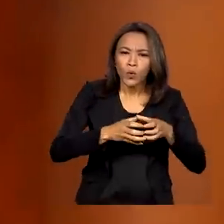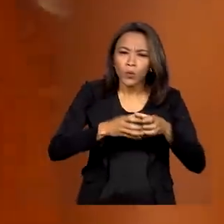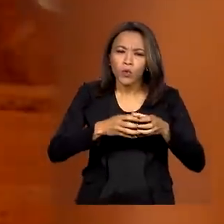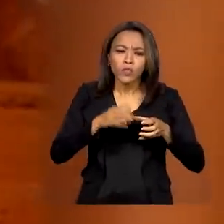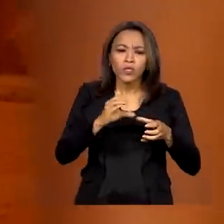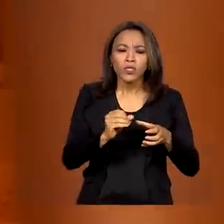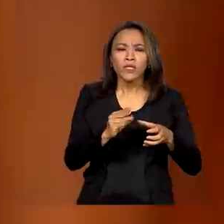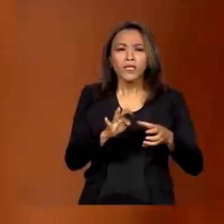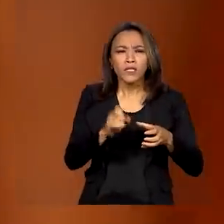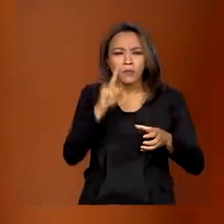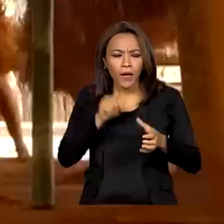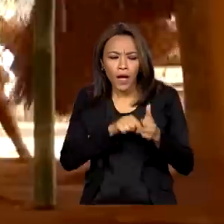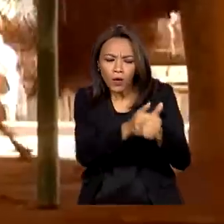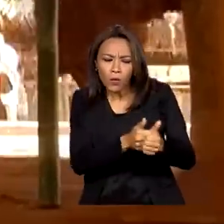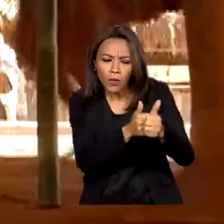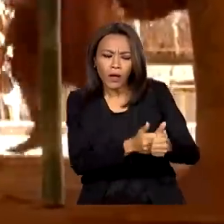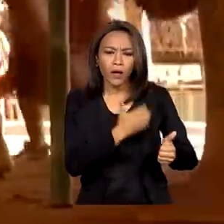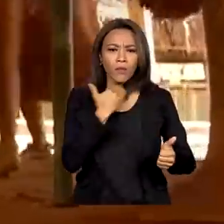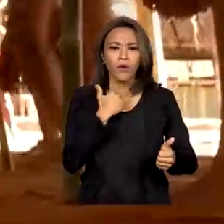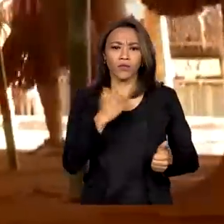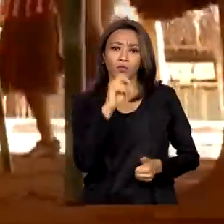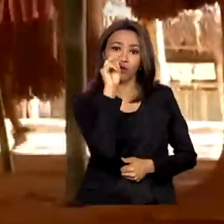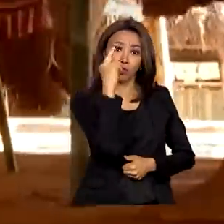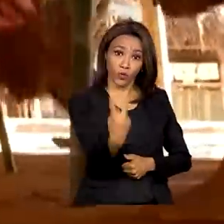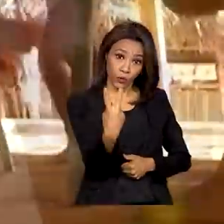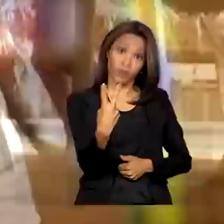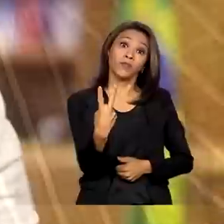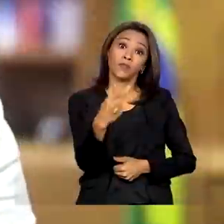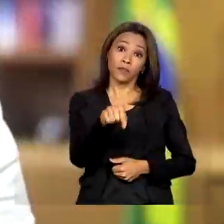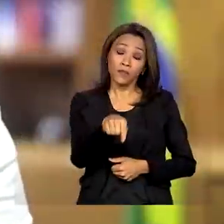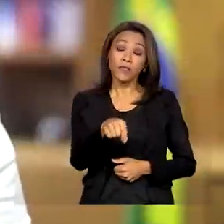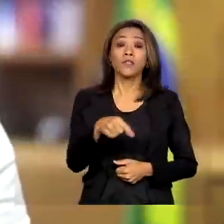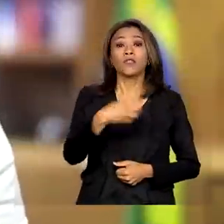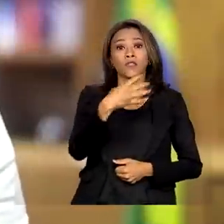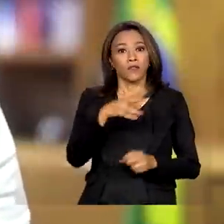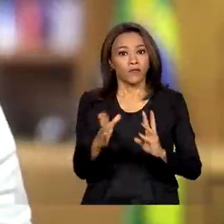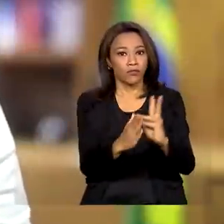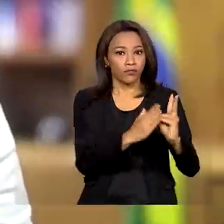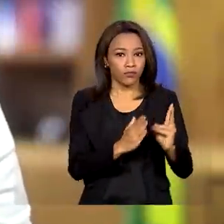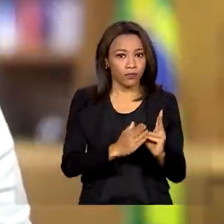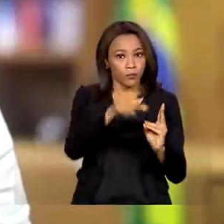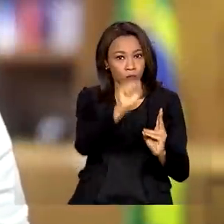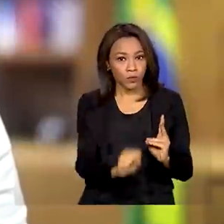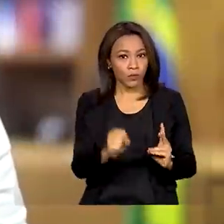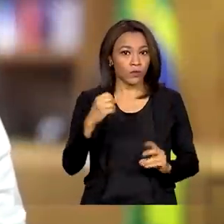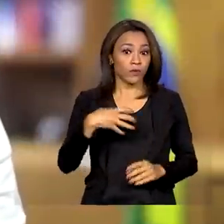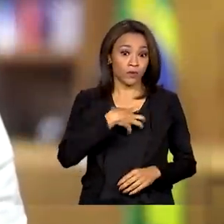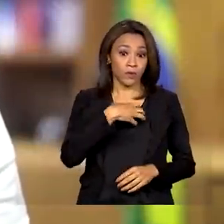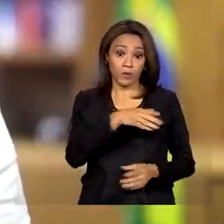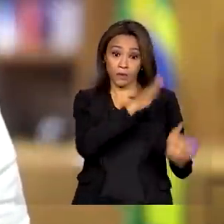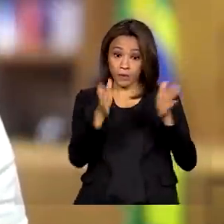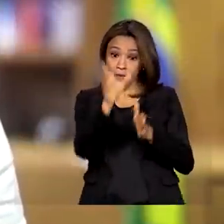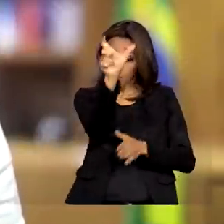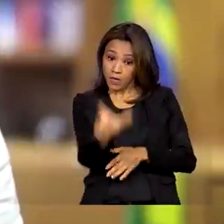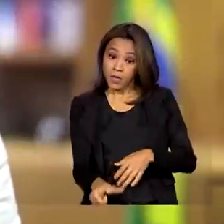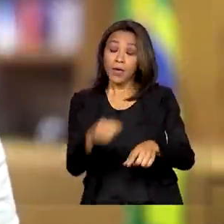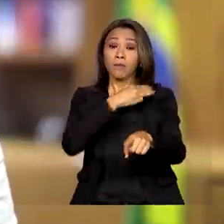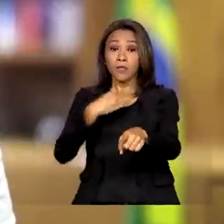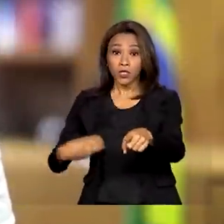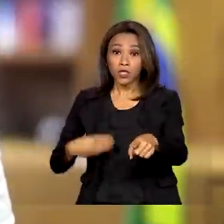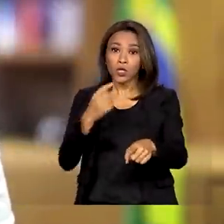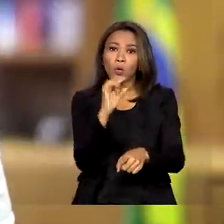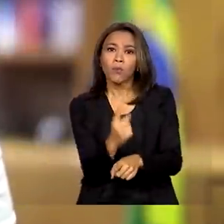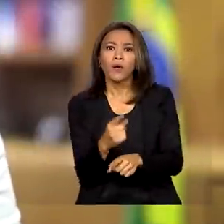acompanhar a morte de dois indígenas no sul da Bahia. Ministra da Cultura libera quase R$1 bilhão em